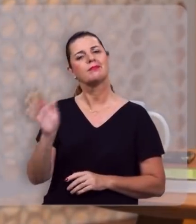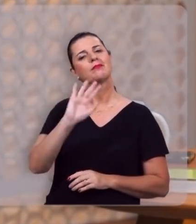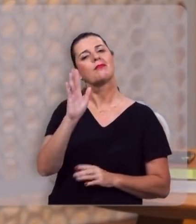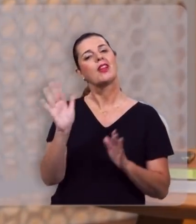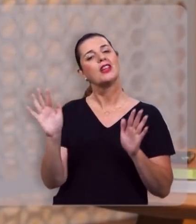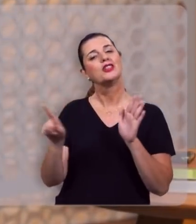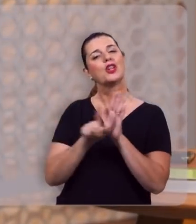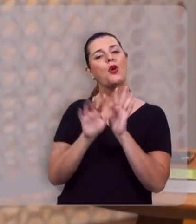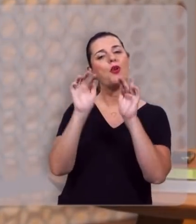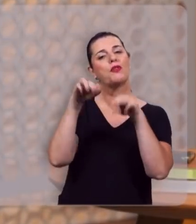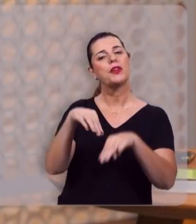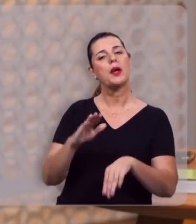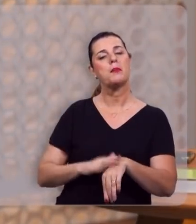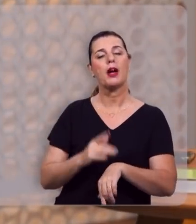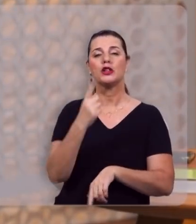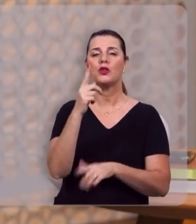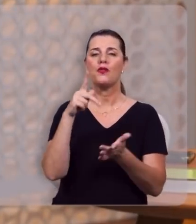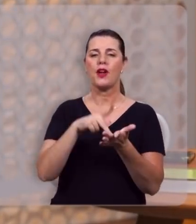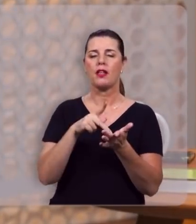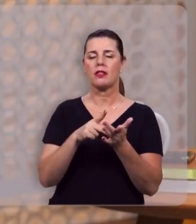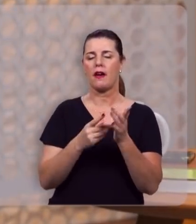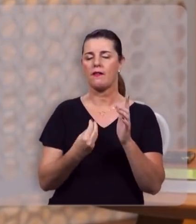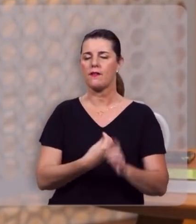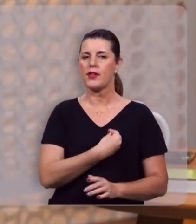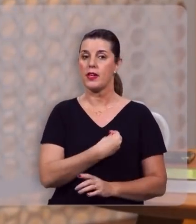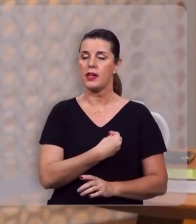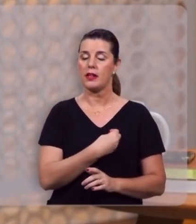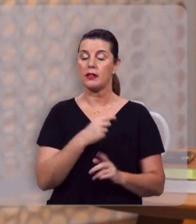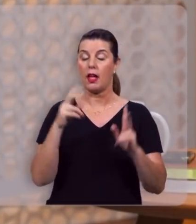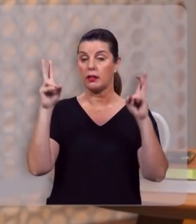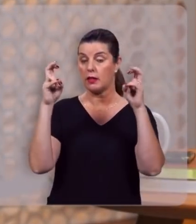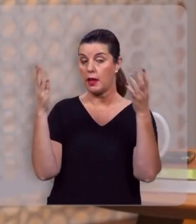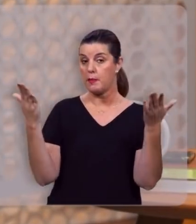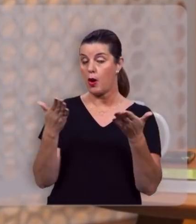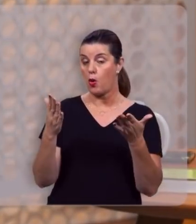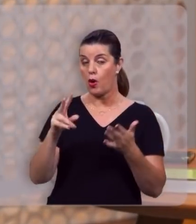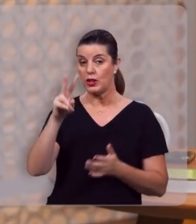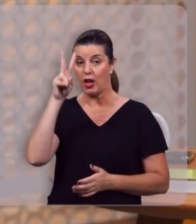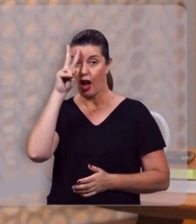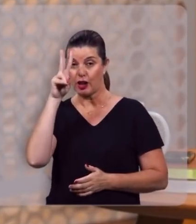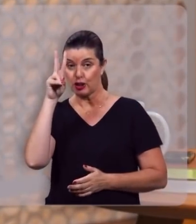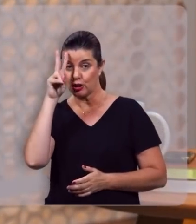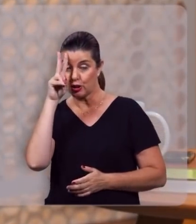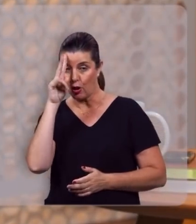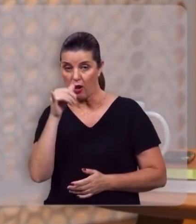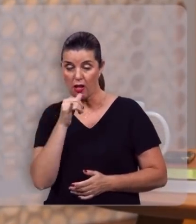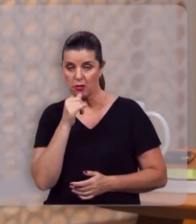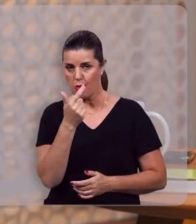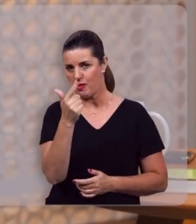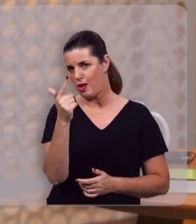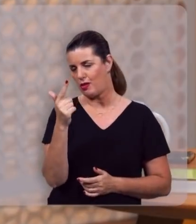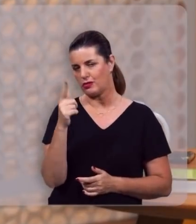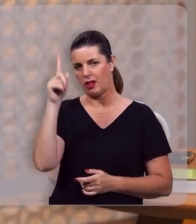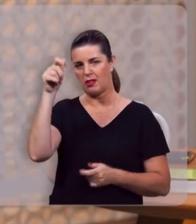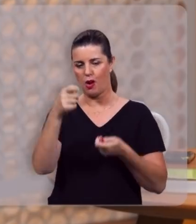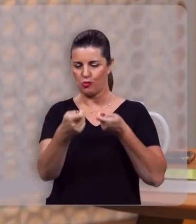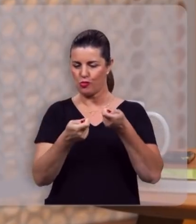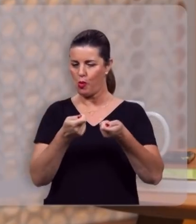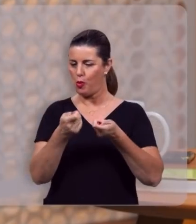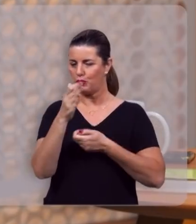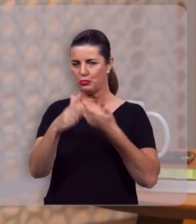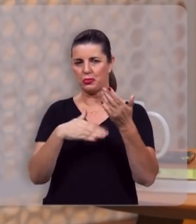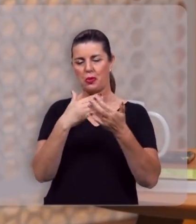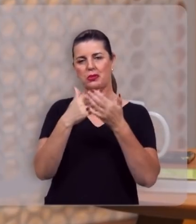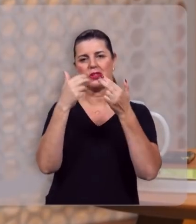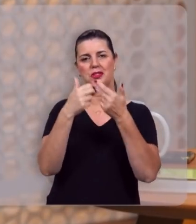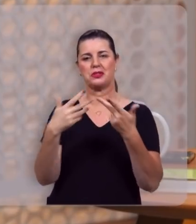Olá, chegamos ao final de mais um Verdade e Vida. A temática de hoje, a história não está à deriva. Deus está no controle